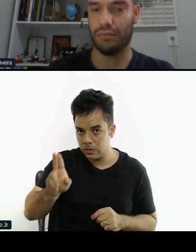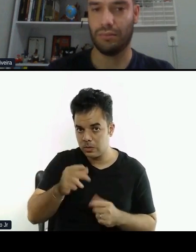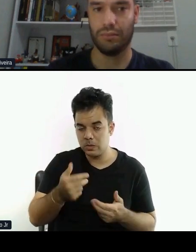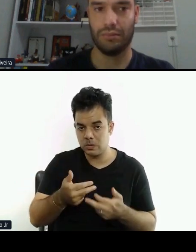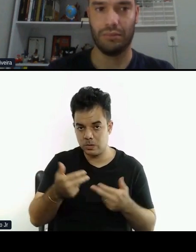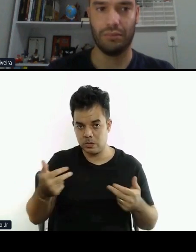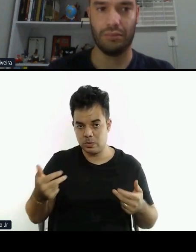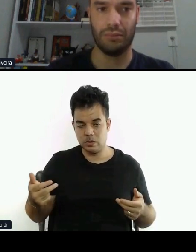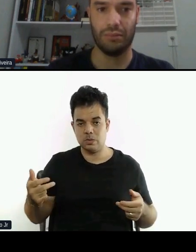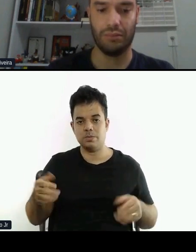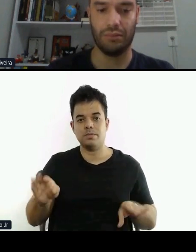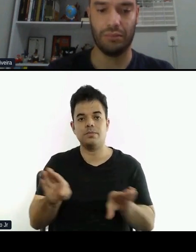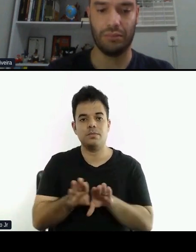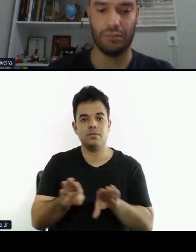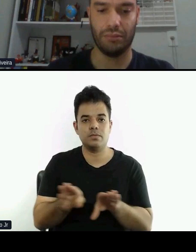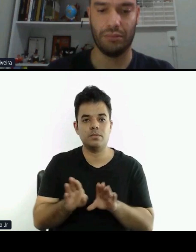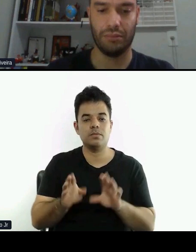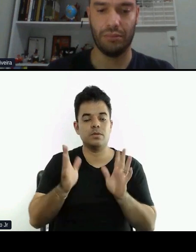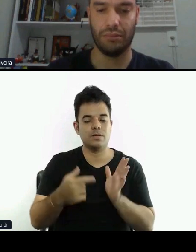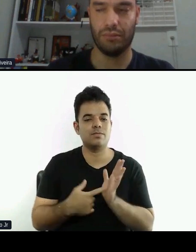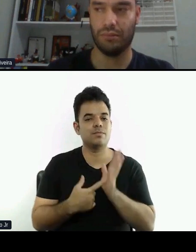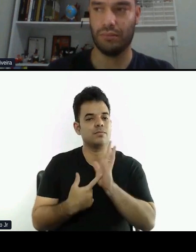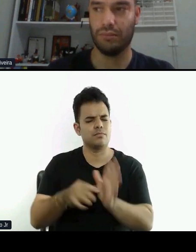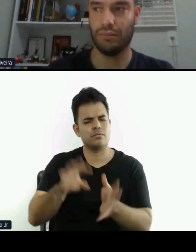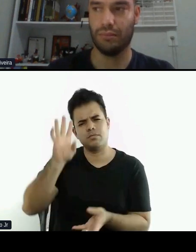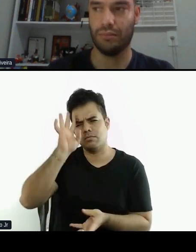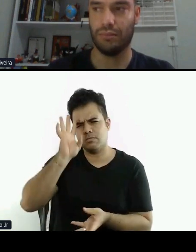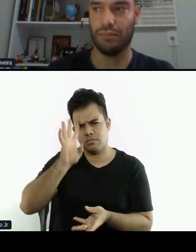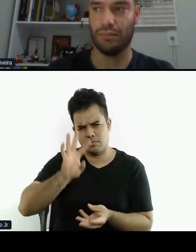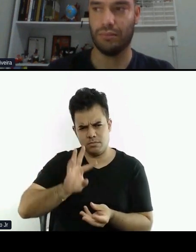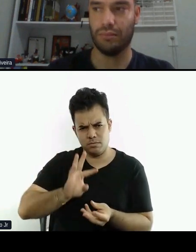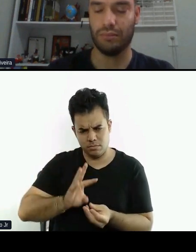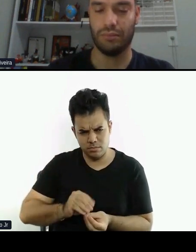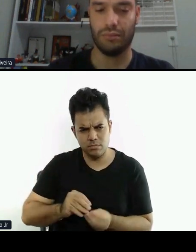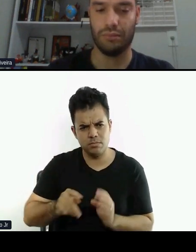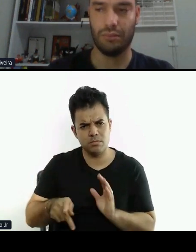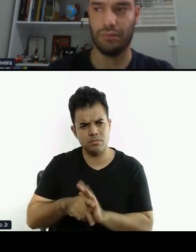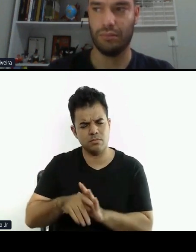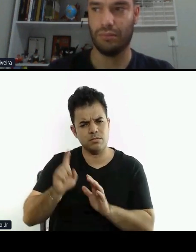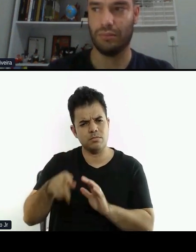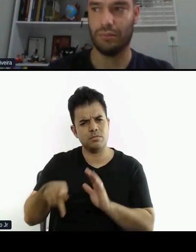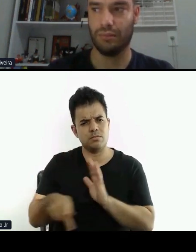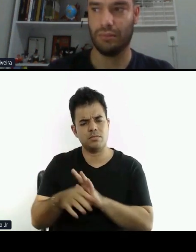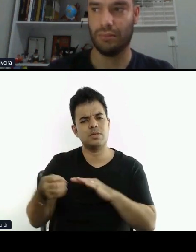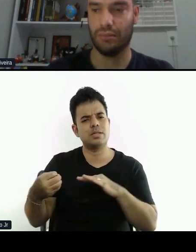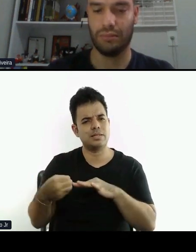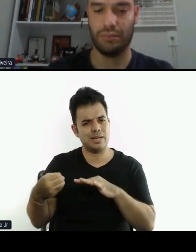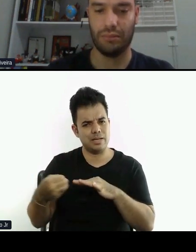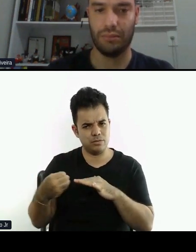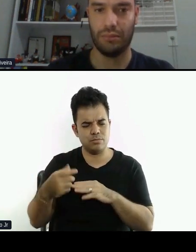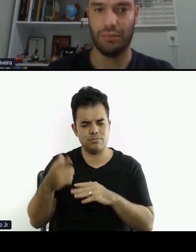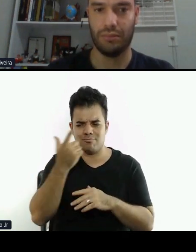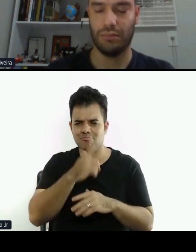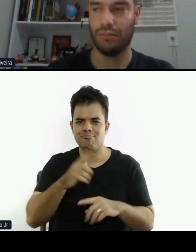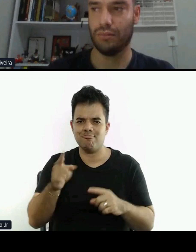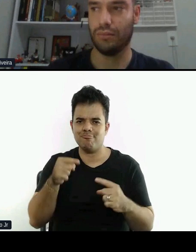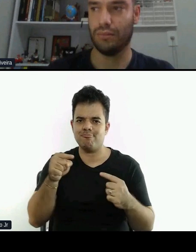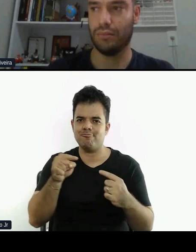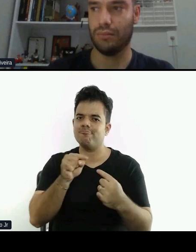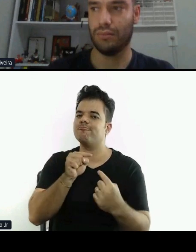que os pontos que eu trago também, resumidamente, seria mais esses dados para a gente conseguir atingir, para a gente não